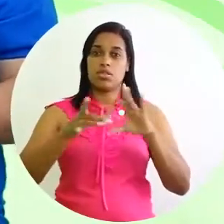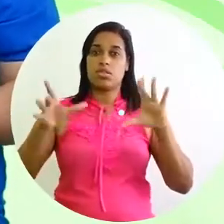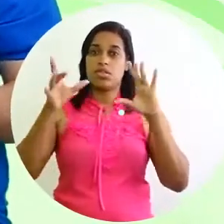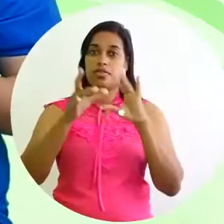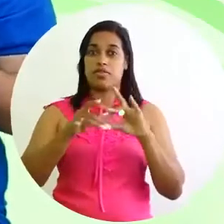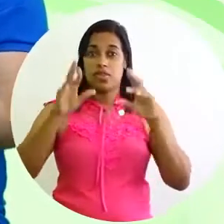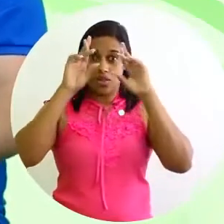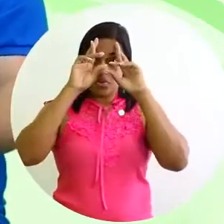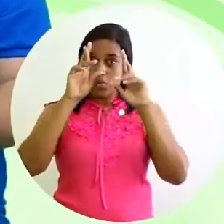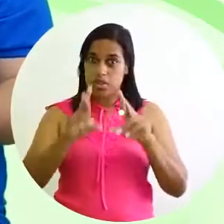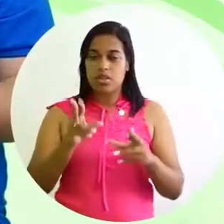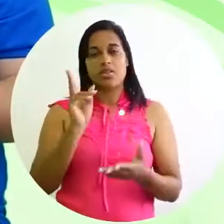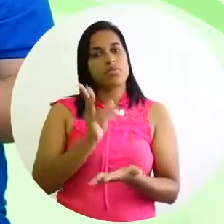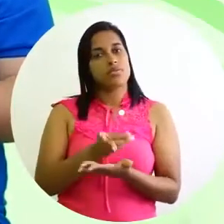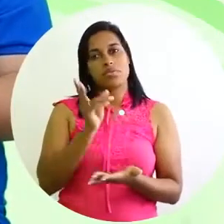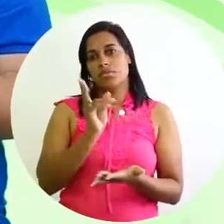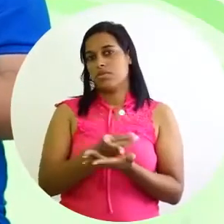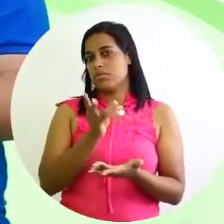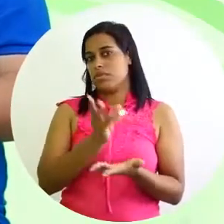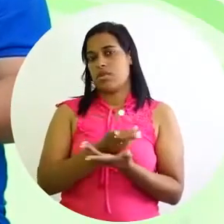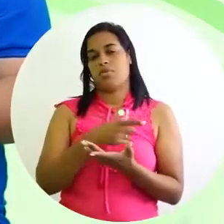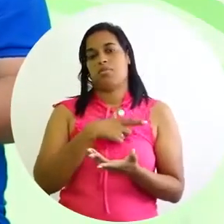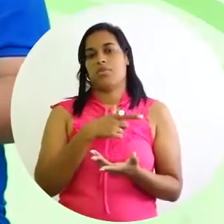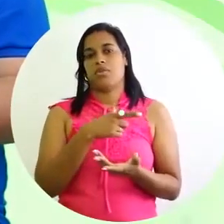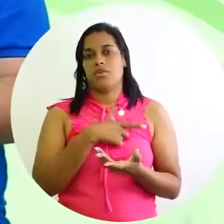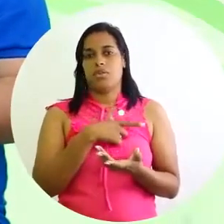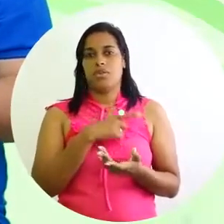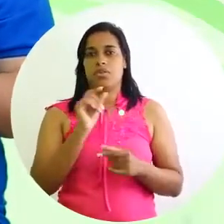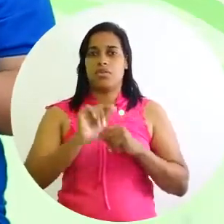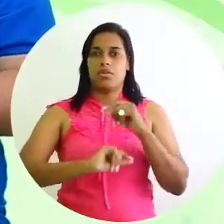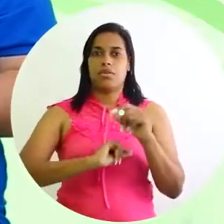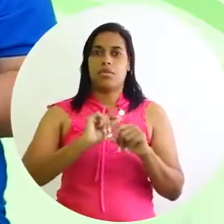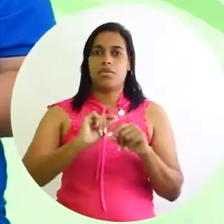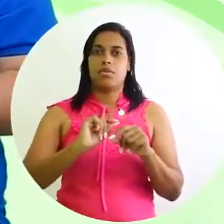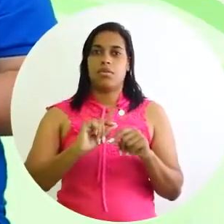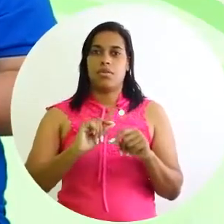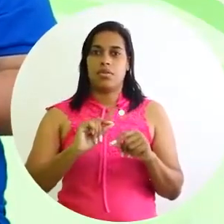solta, respeitando. Então assim, mas em termos de